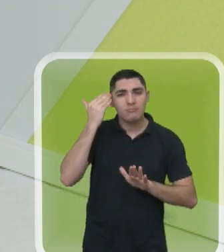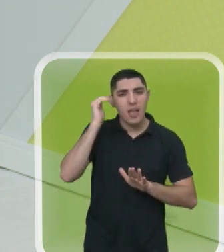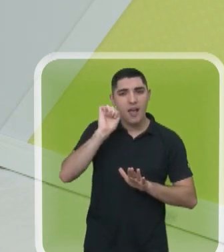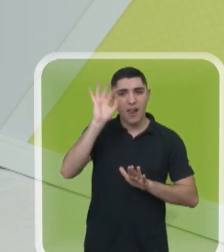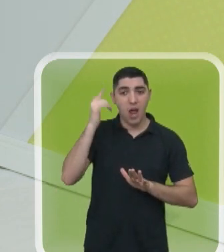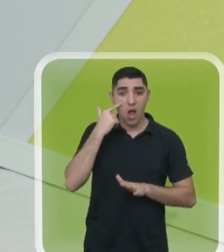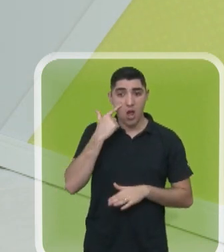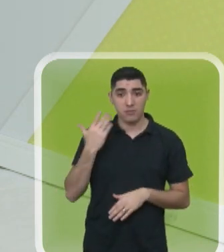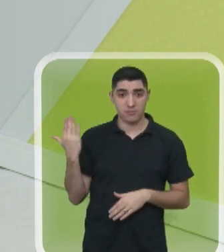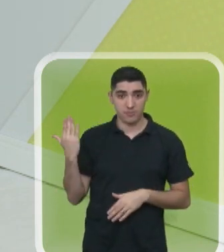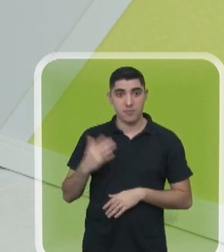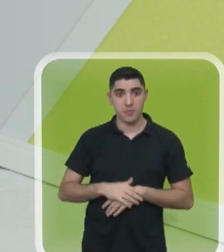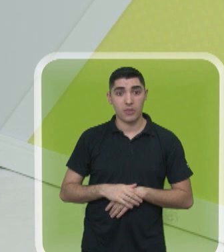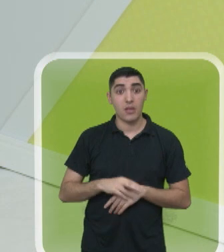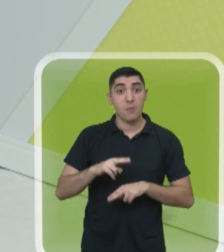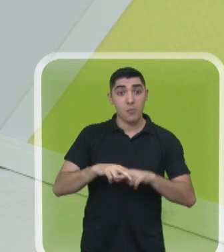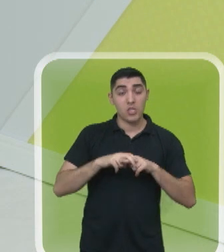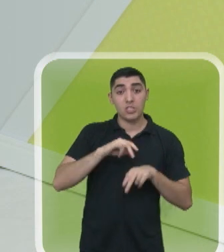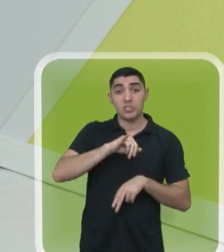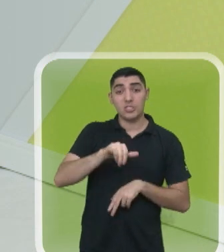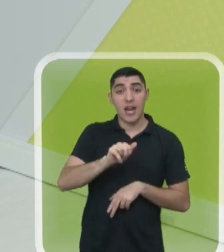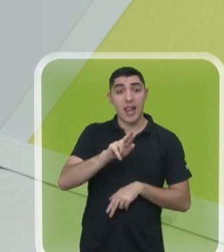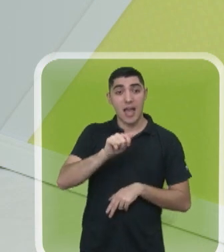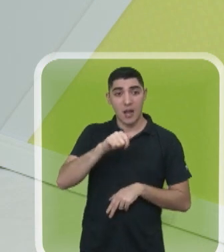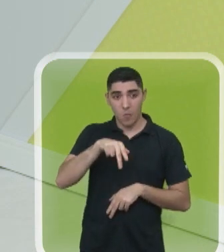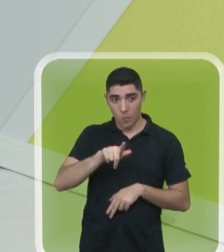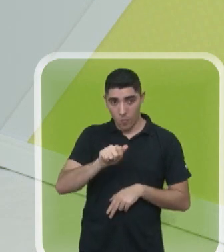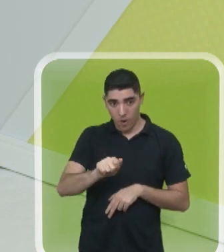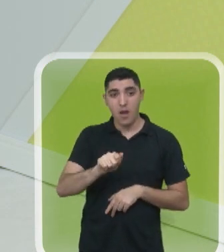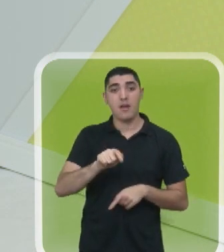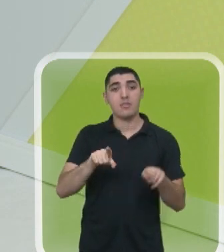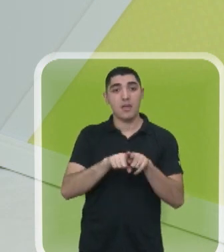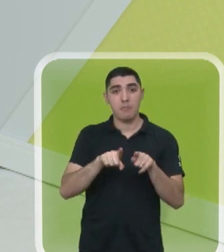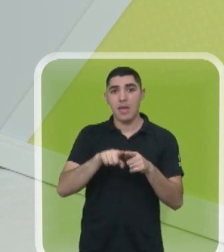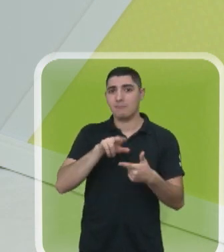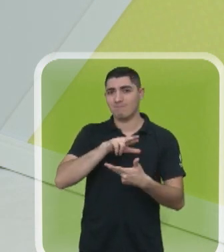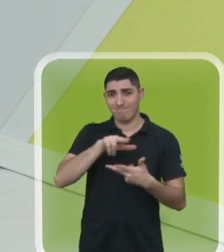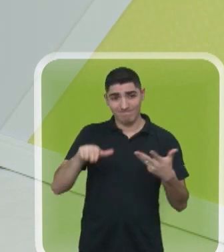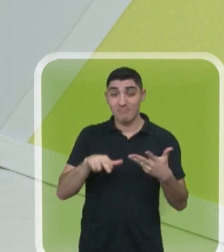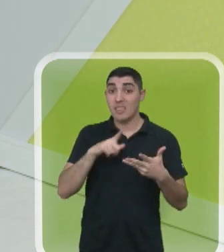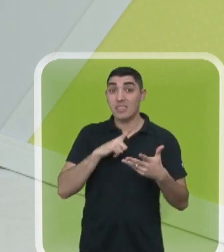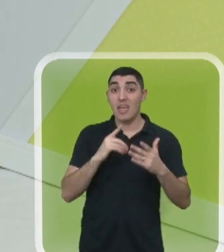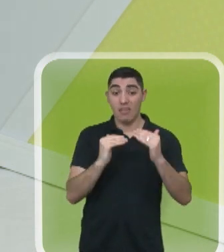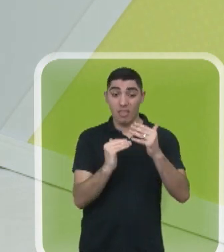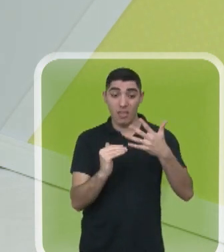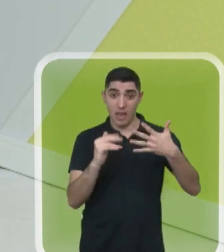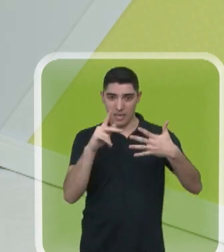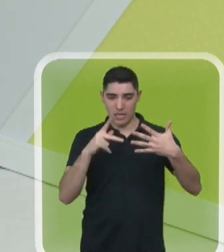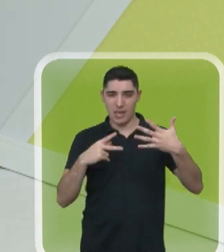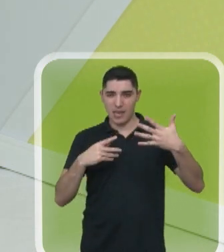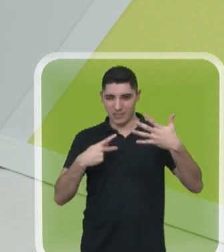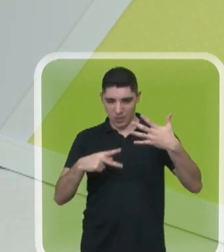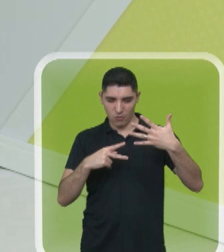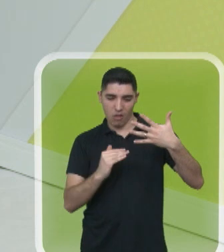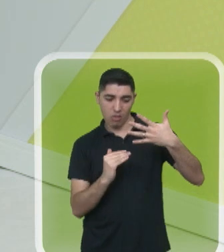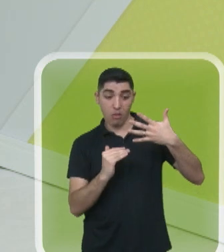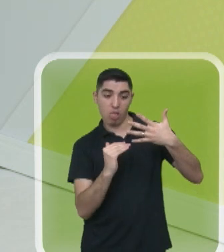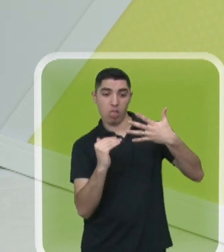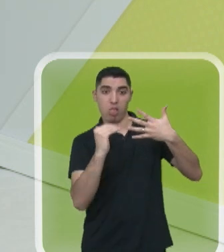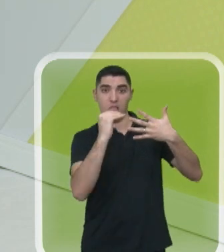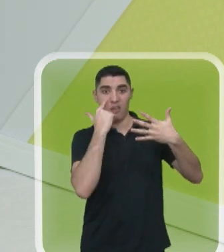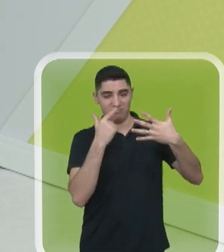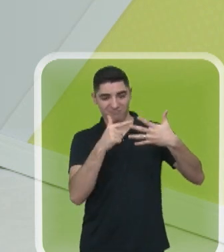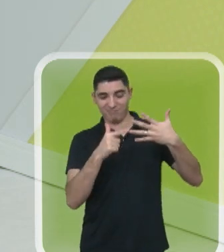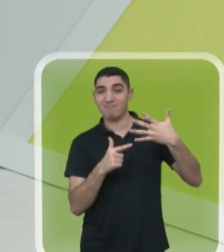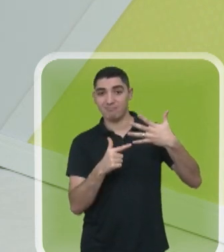São José? Olha aqui, ó. Jaraguá, Atlântico Erechim e Santo André são clubes que estão exatamente na frente do São José. Pula a tabela, Matheus. Por